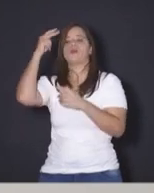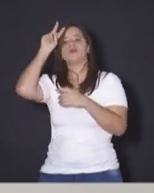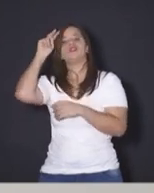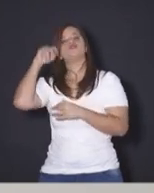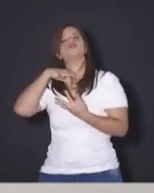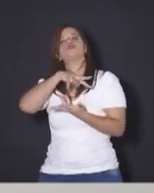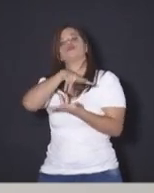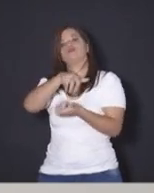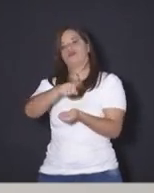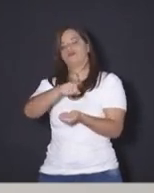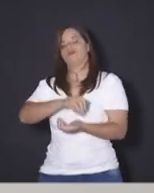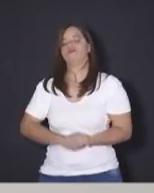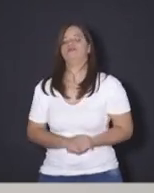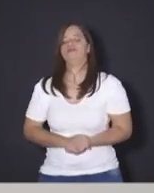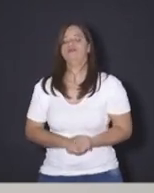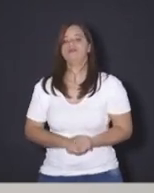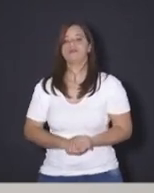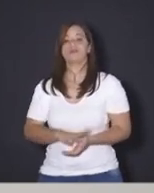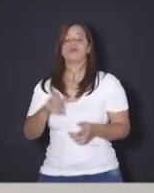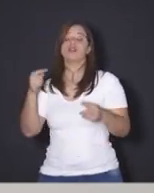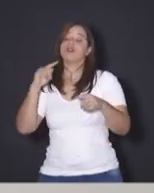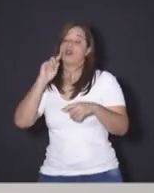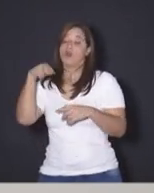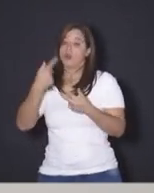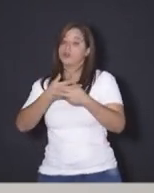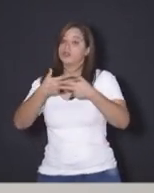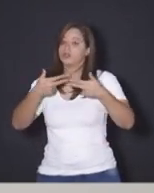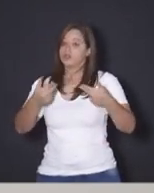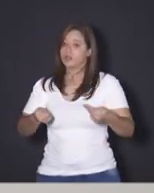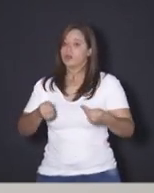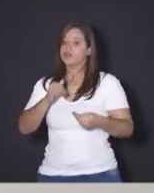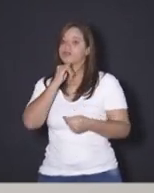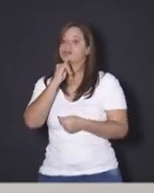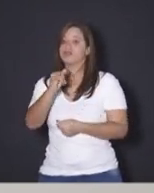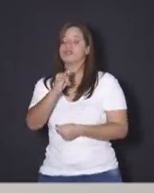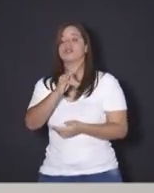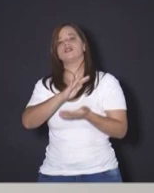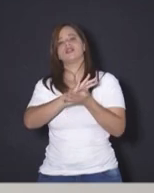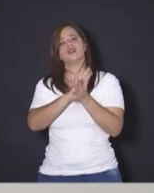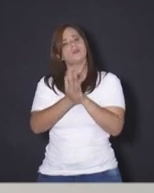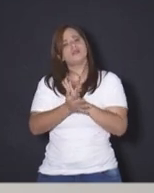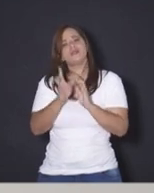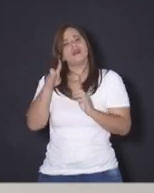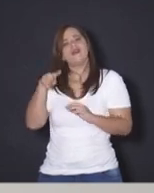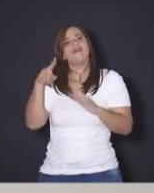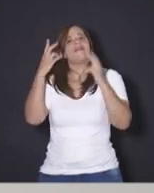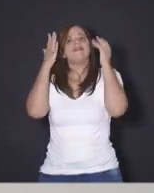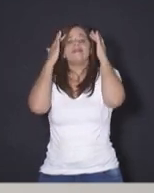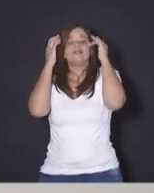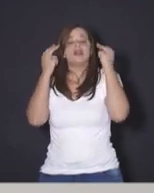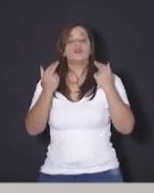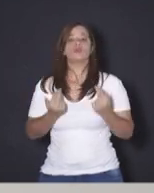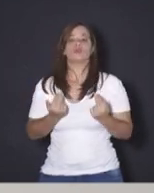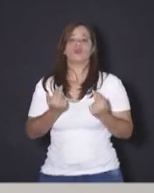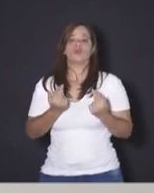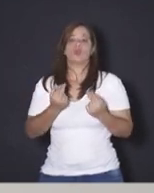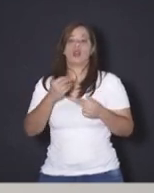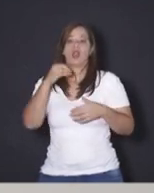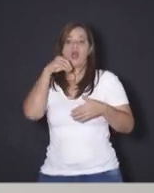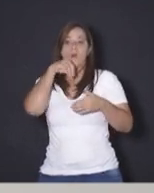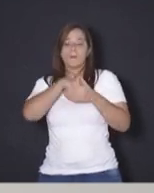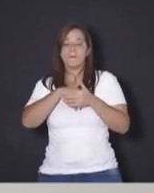outros e tendências e melhores que vão dizer como é conhecido foi natural ele está no nosso